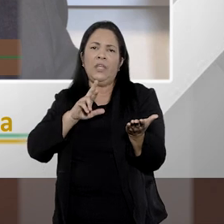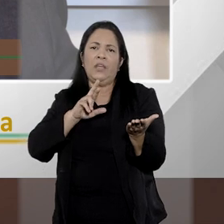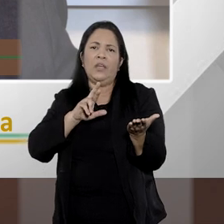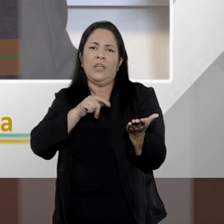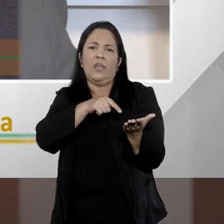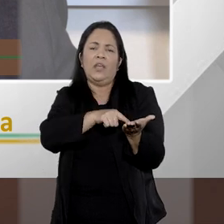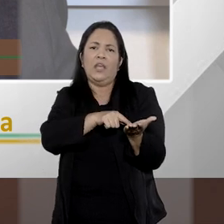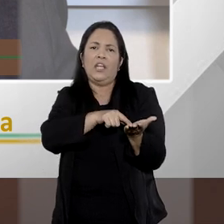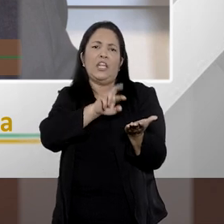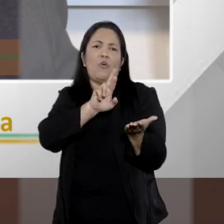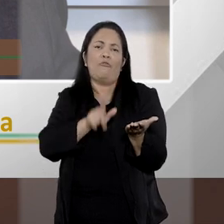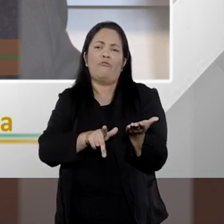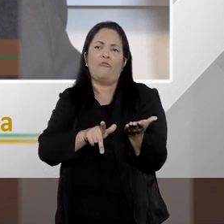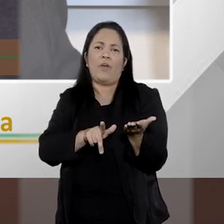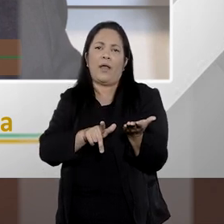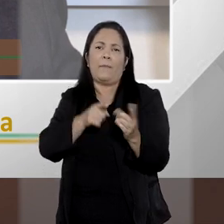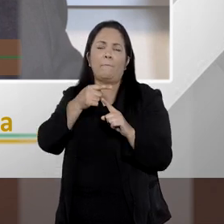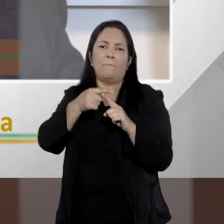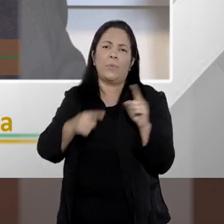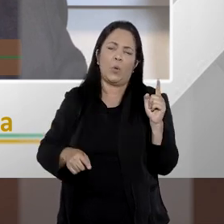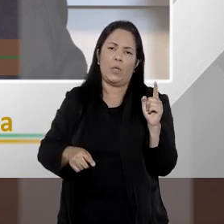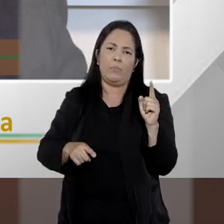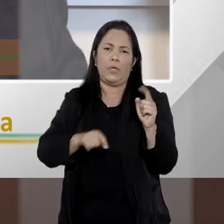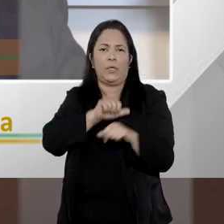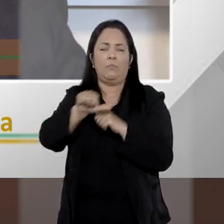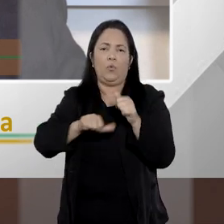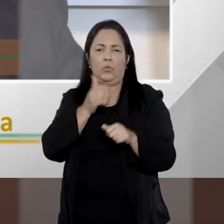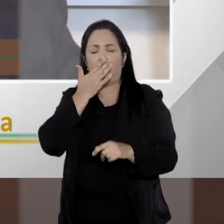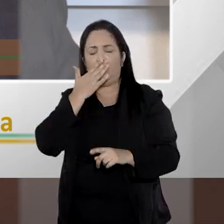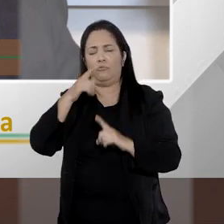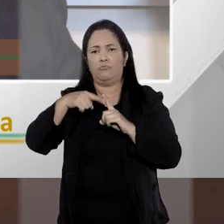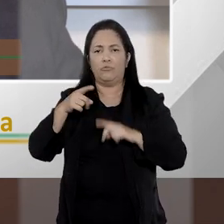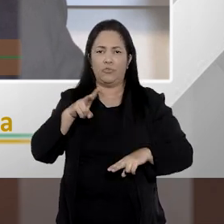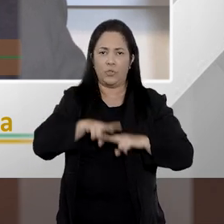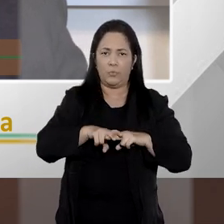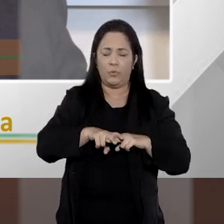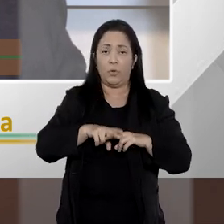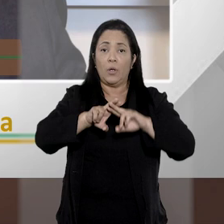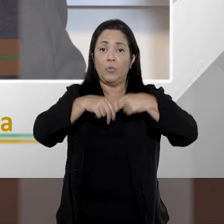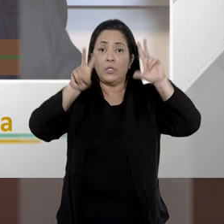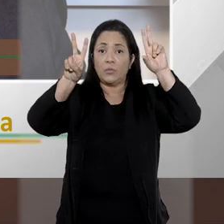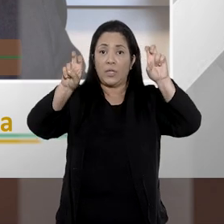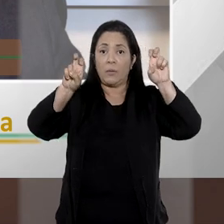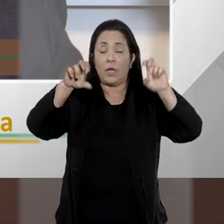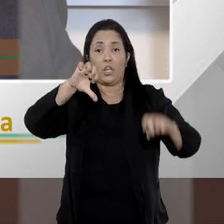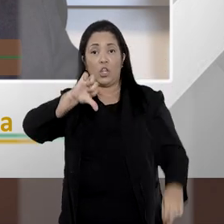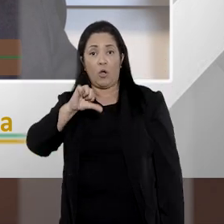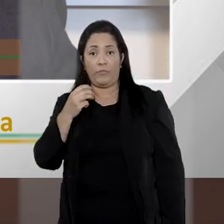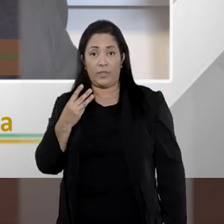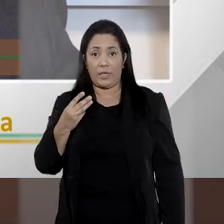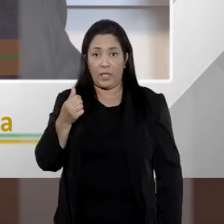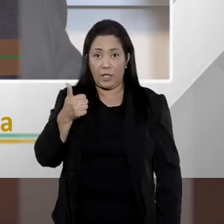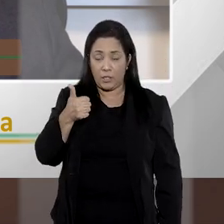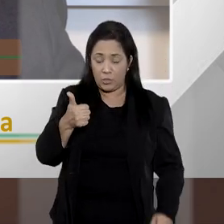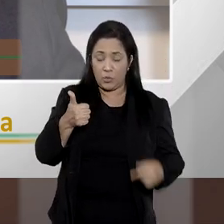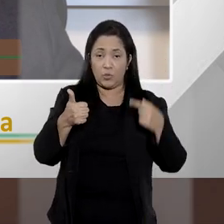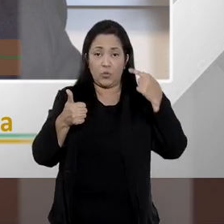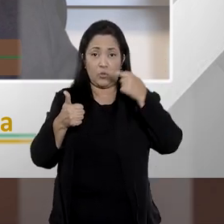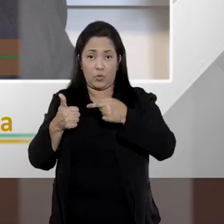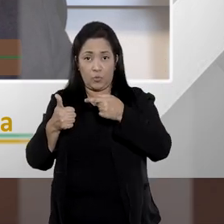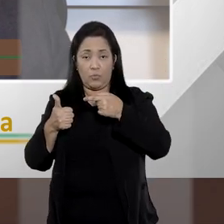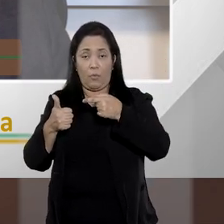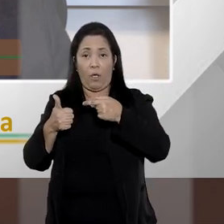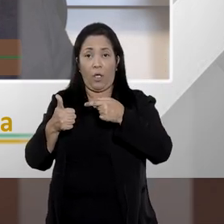impeditivo da declaração da extinção da punibilidade. E eu trago essa discussão do tema 931 porque justamente a matéria da agência